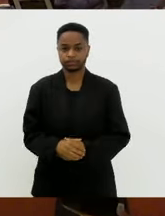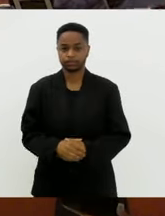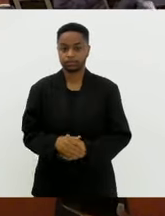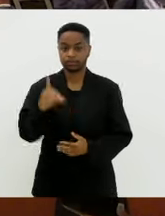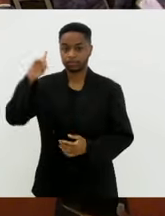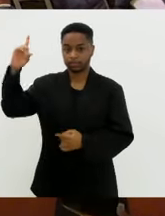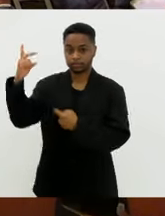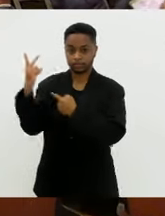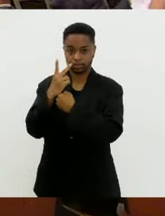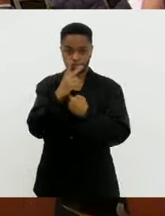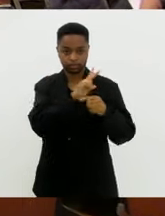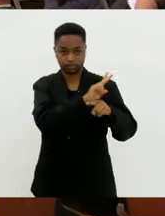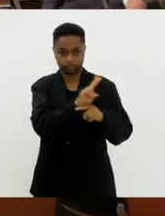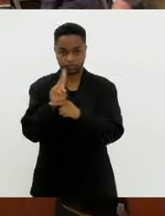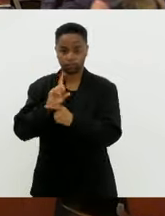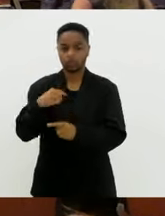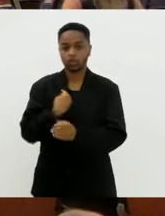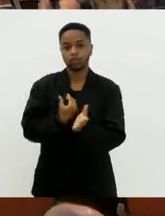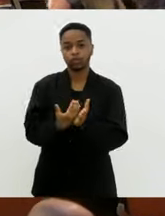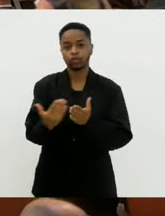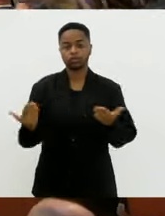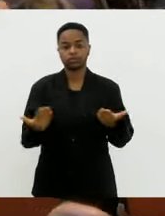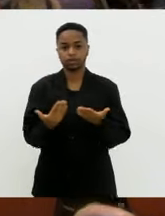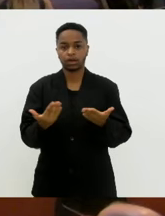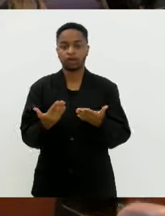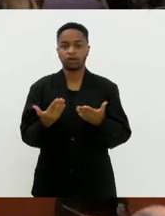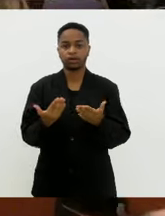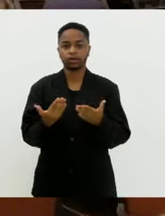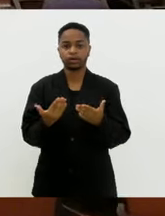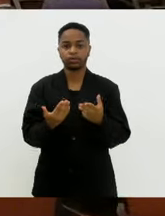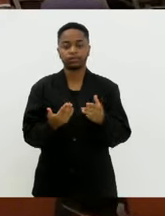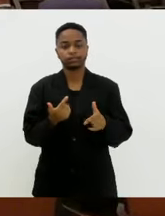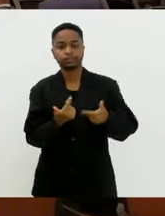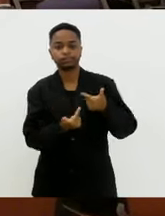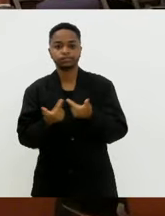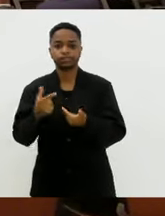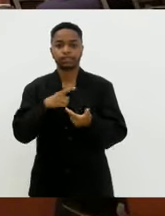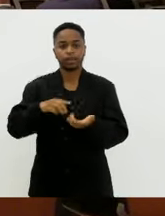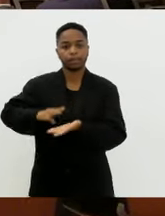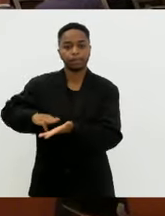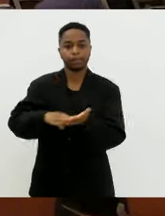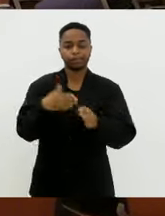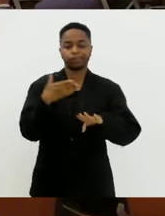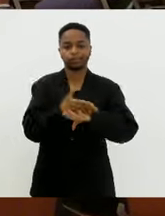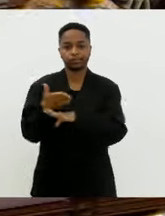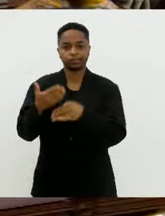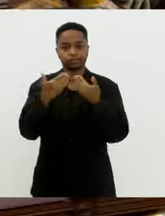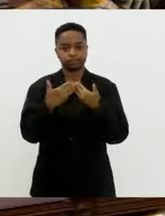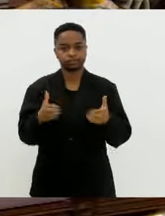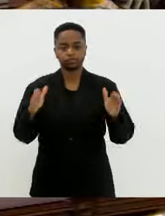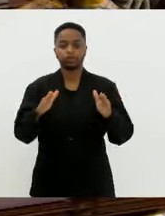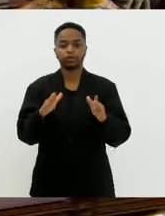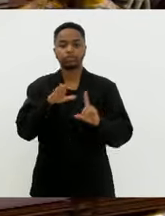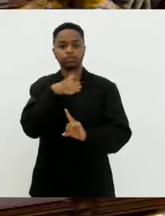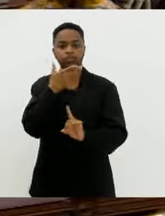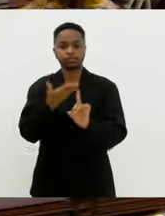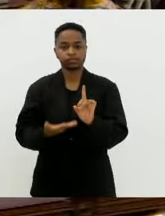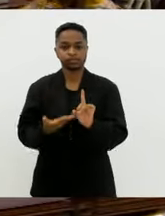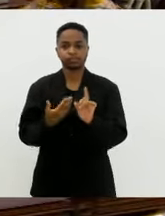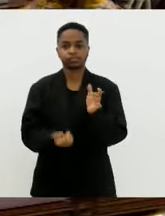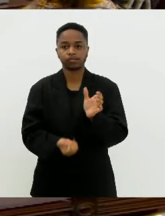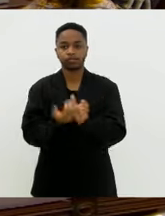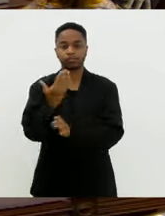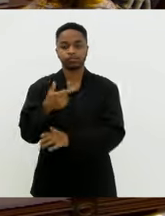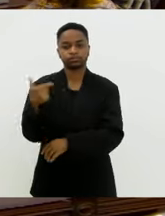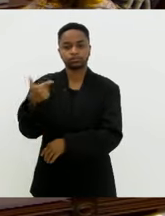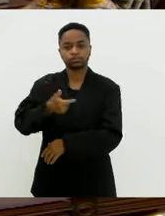proteção de Deus, iniciamos os nossos trabalhos. Havendo número legal, está aberta a sessão solene de instalação da